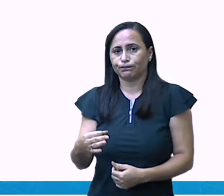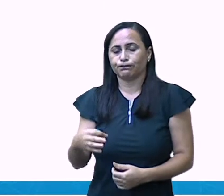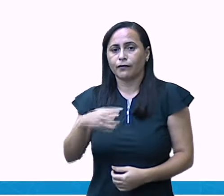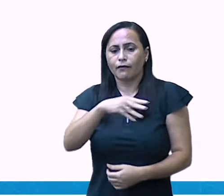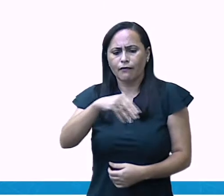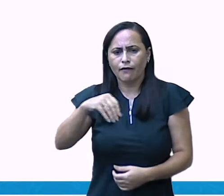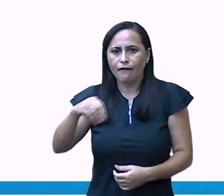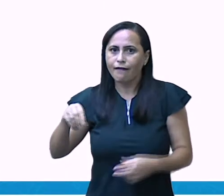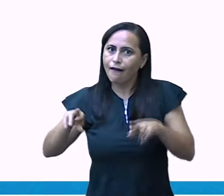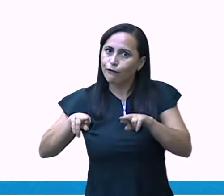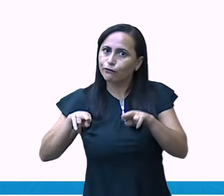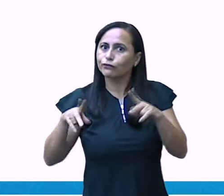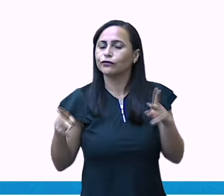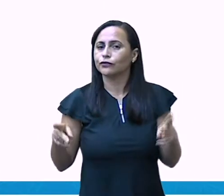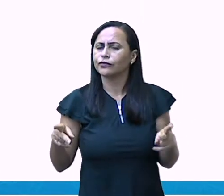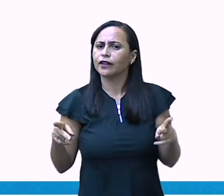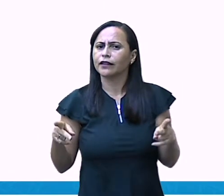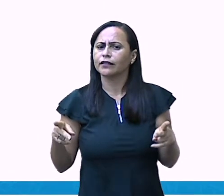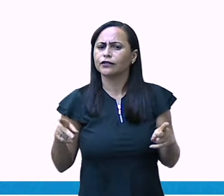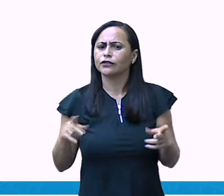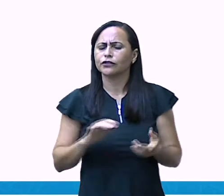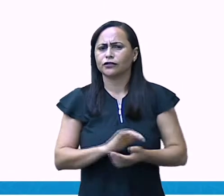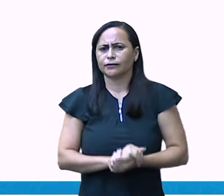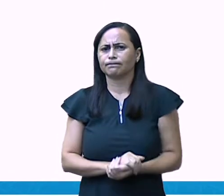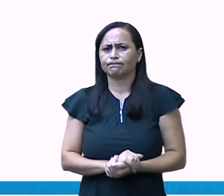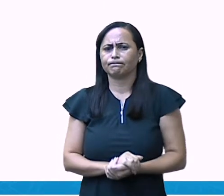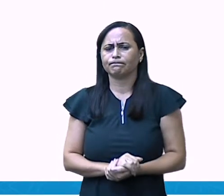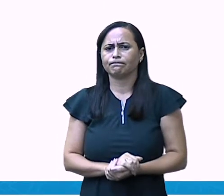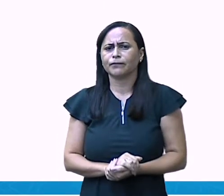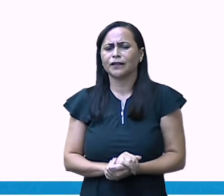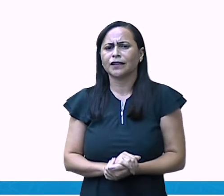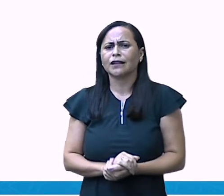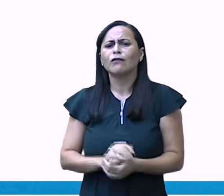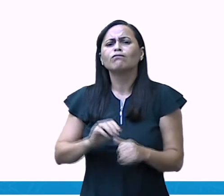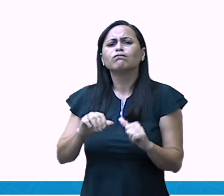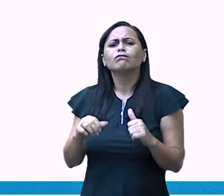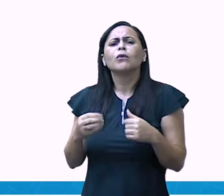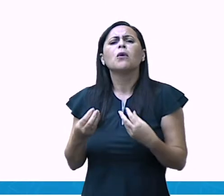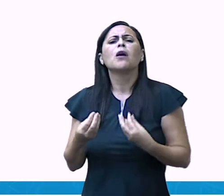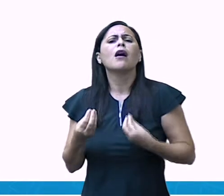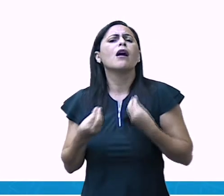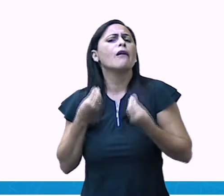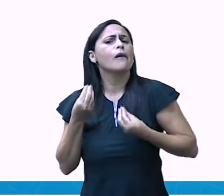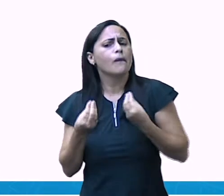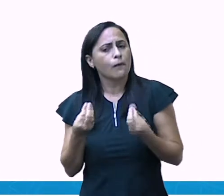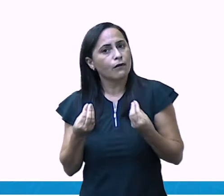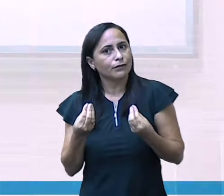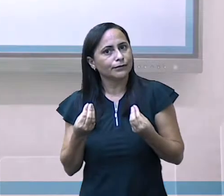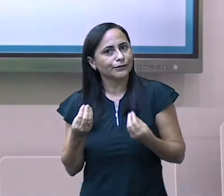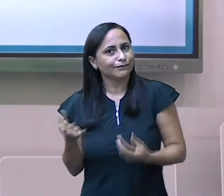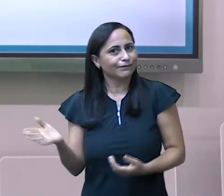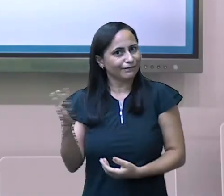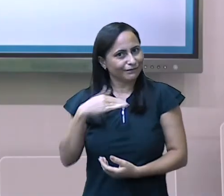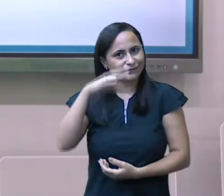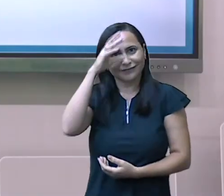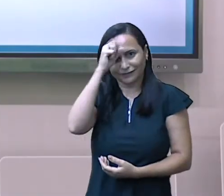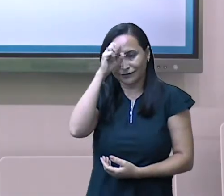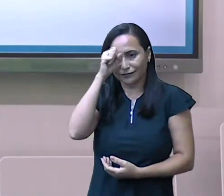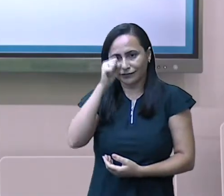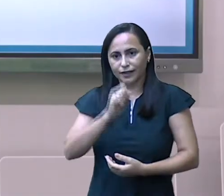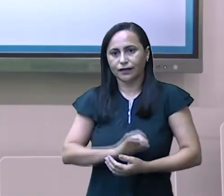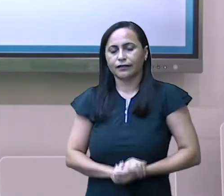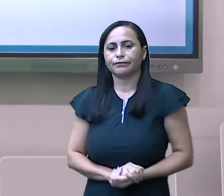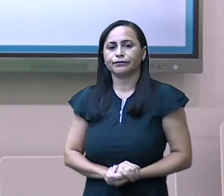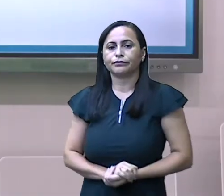solo diferente. E o que é que modifica esse solo, professora? Nós vamos aprender já já. Mas